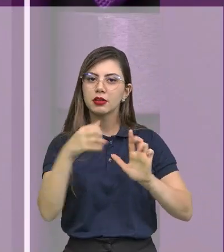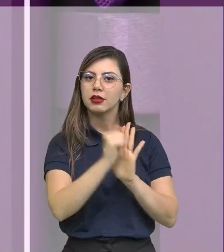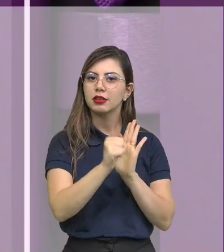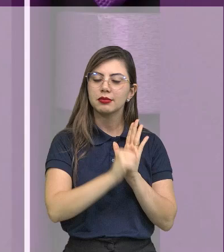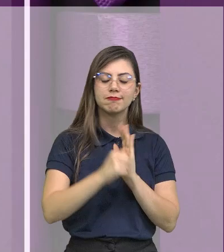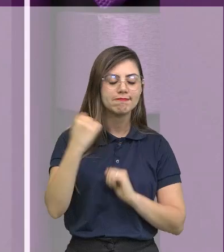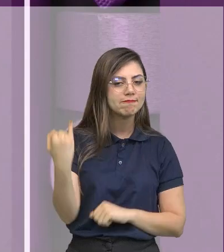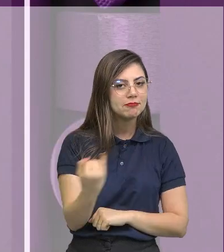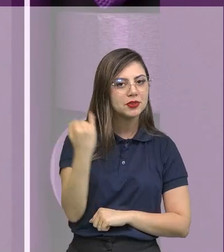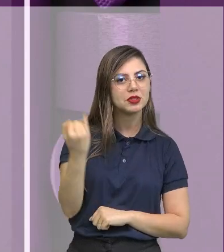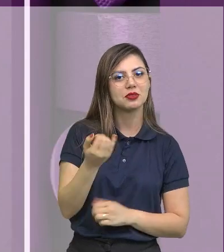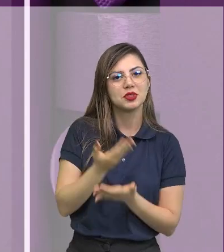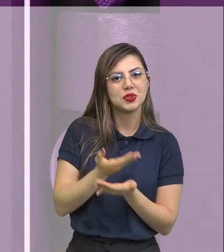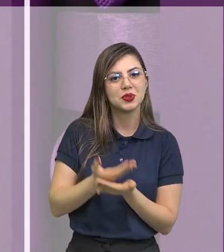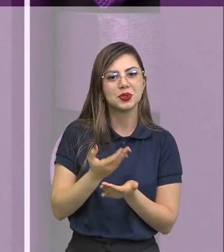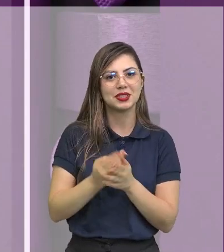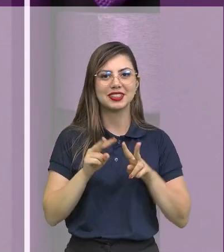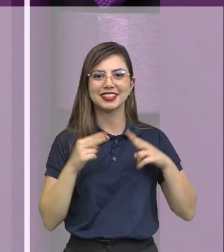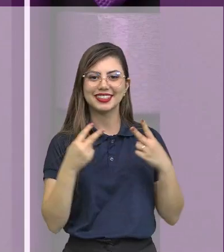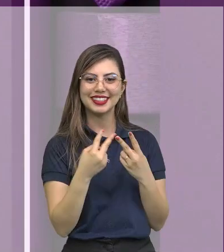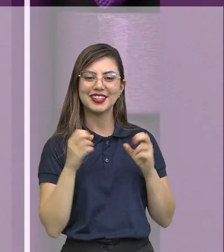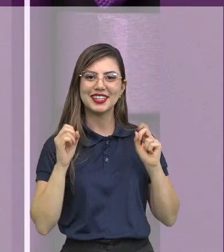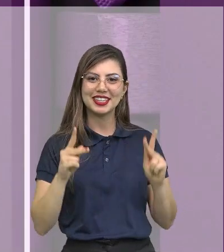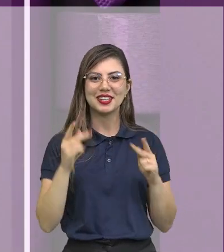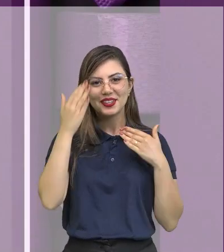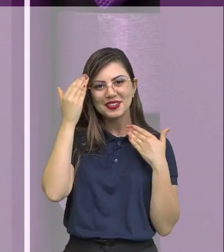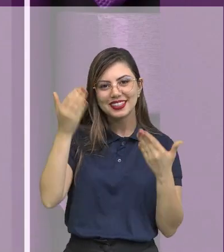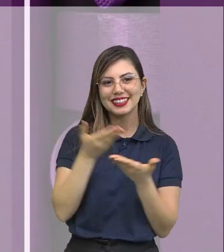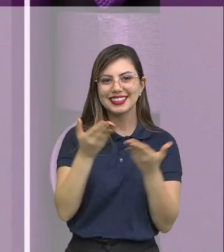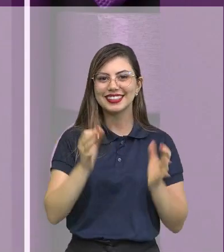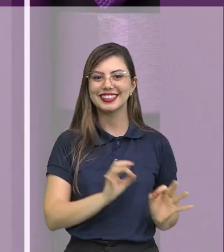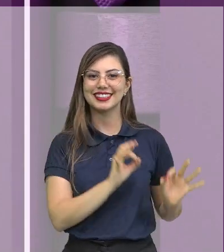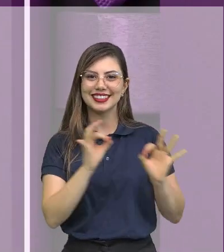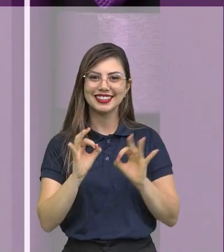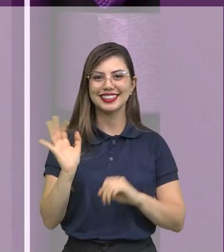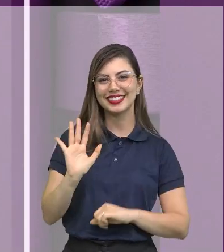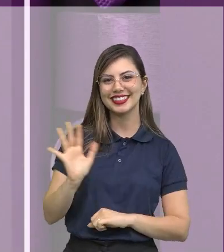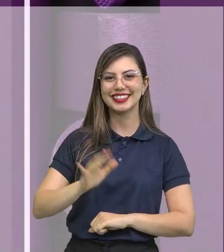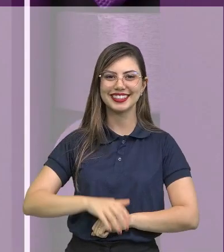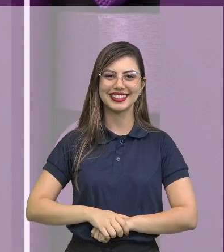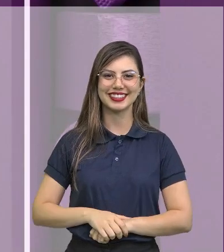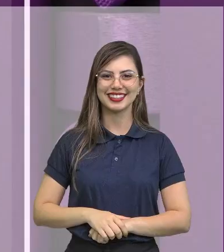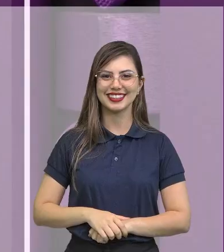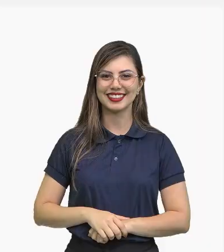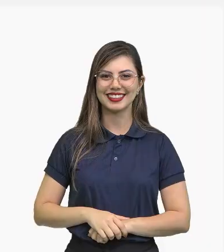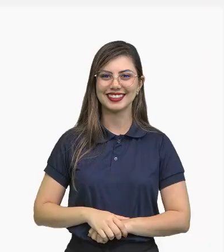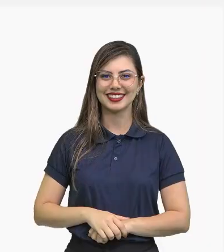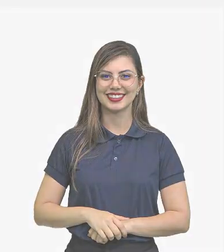vital para o seu estudo de volume, tudo bem? Então eu agradeço a sua companhia e até o próximo encontro.